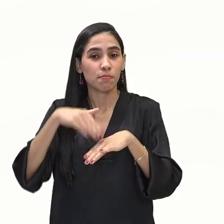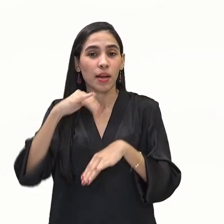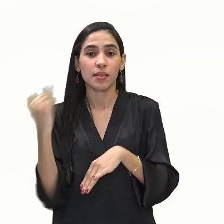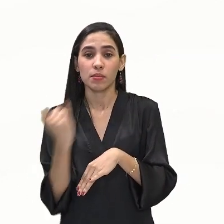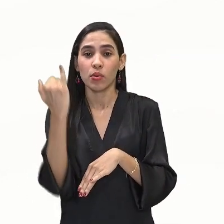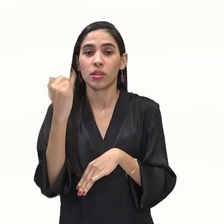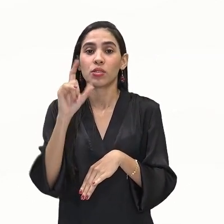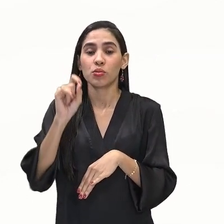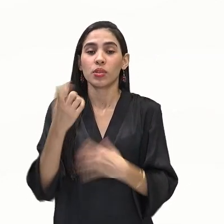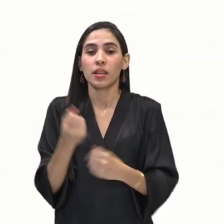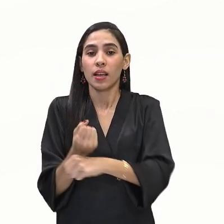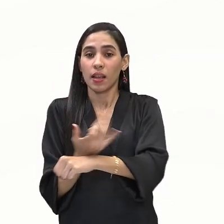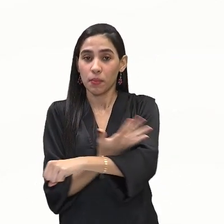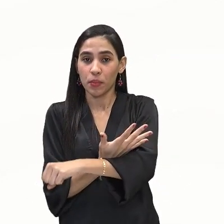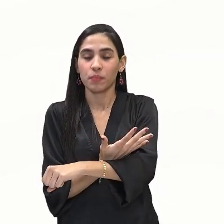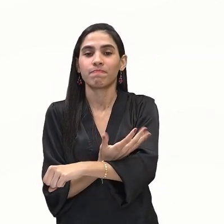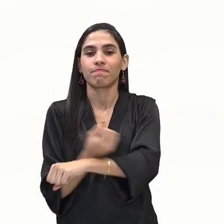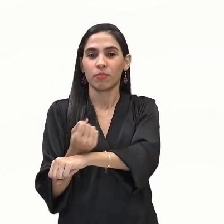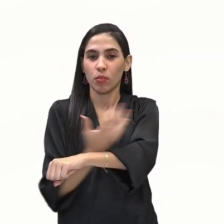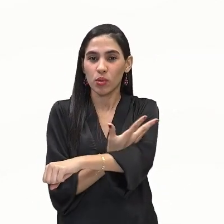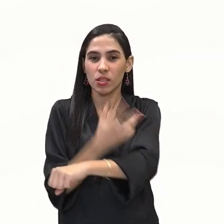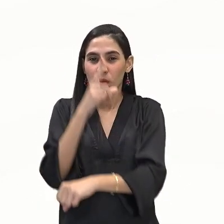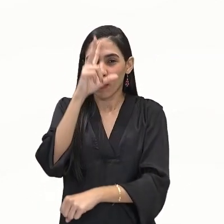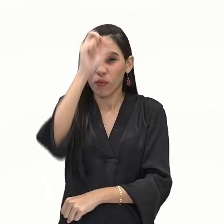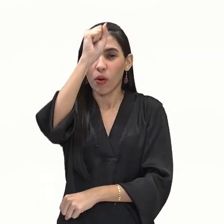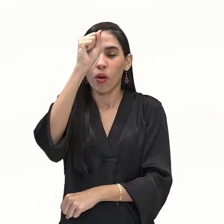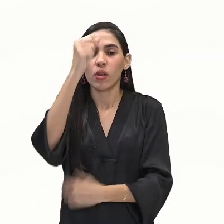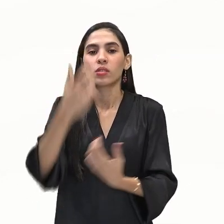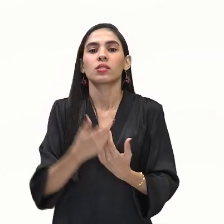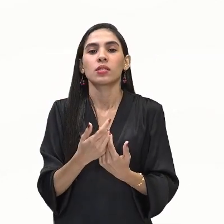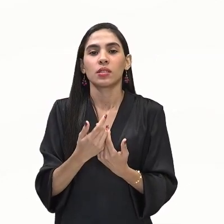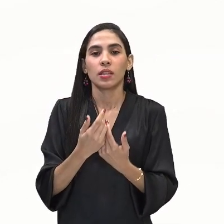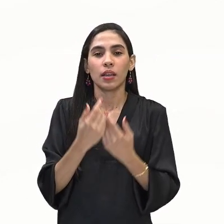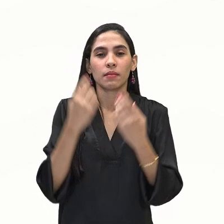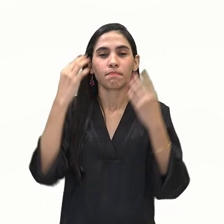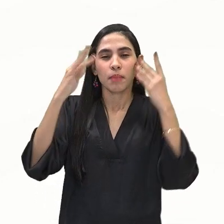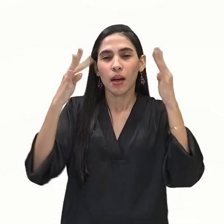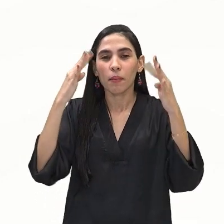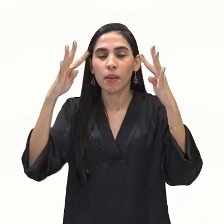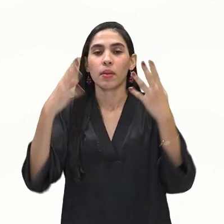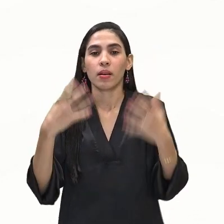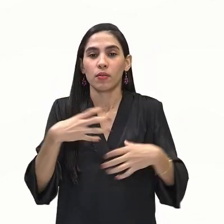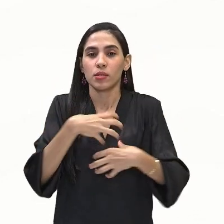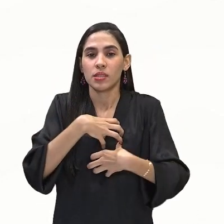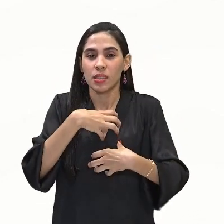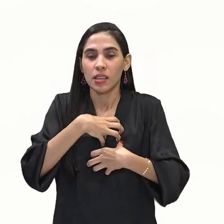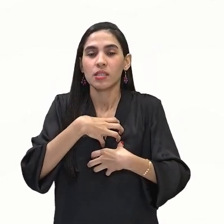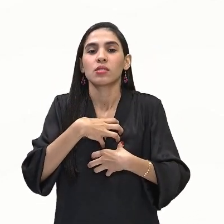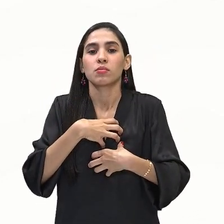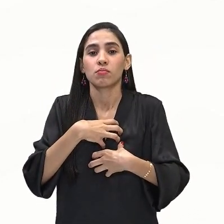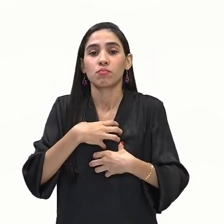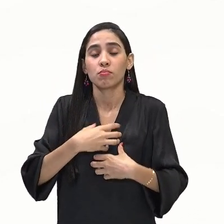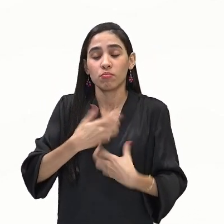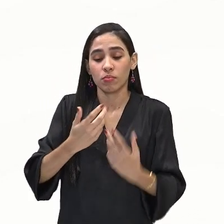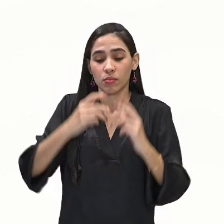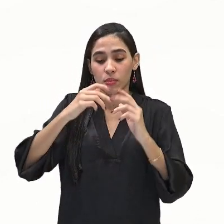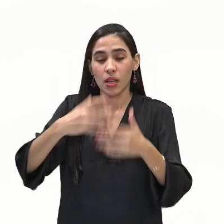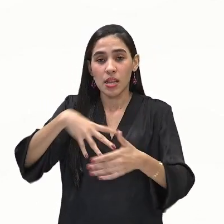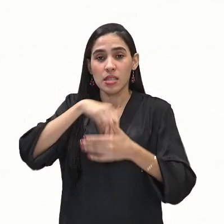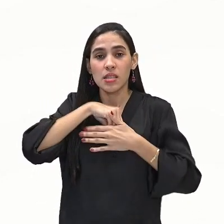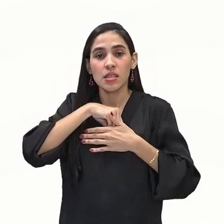a emoção, é a fantasia, o sentimento do indivíduo,